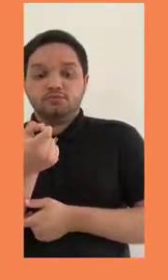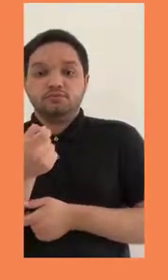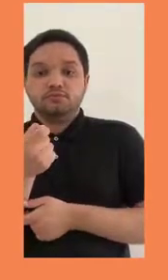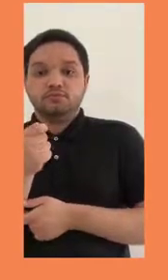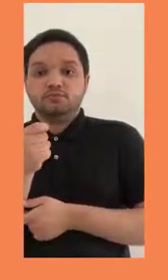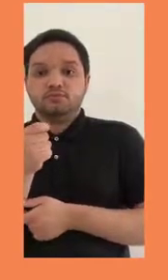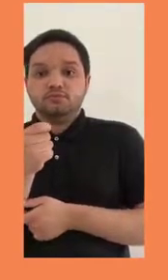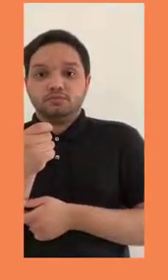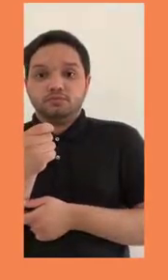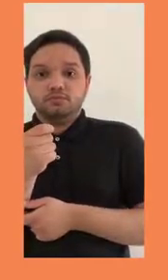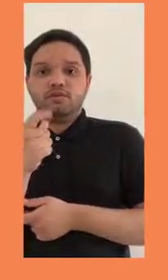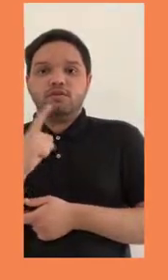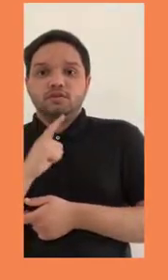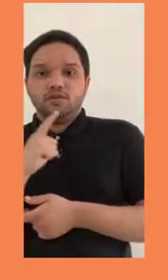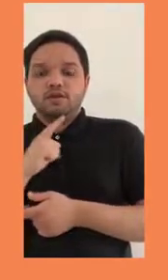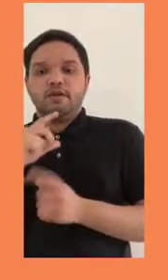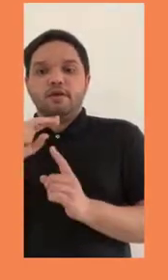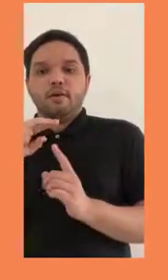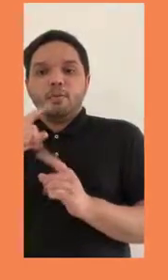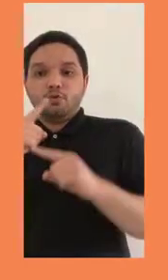começa com